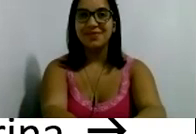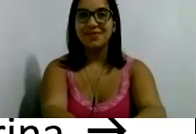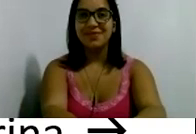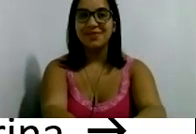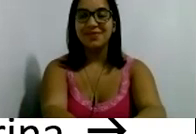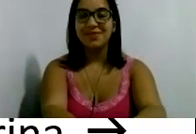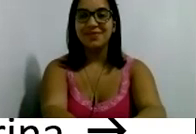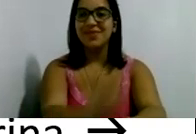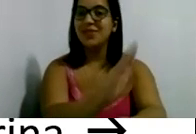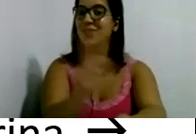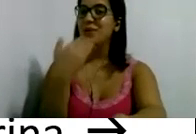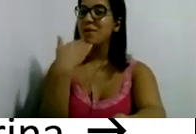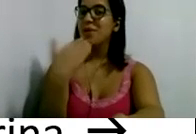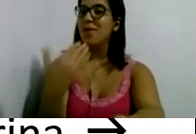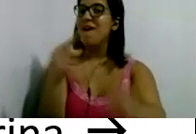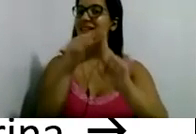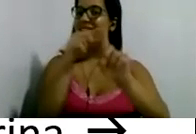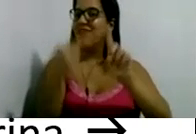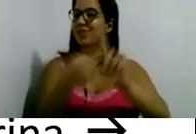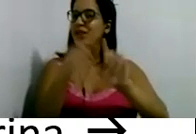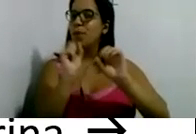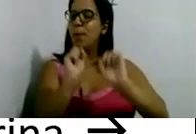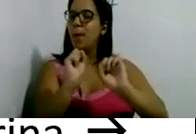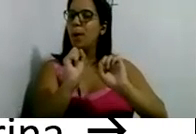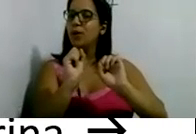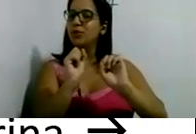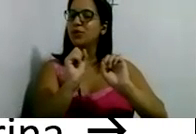Como chama aquela gravidez? Pode ser na região